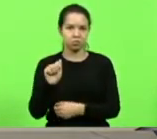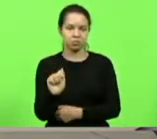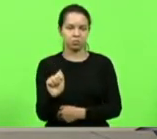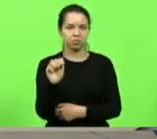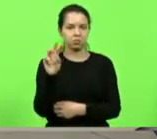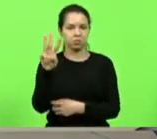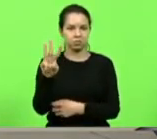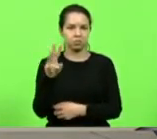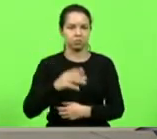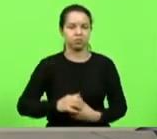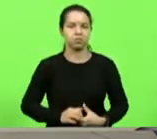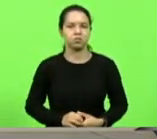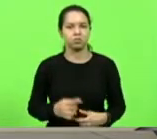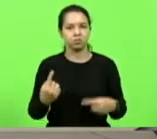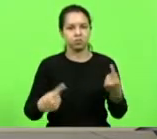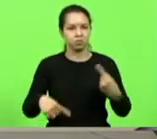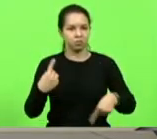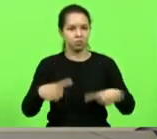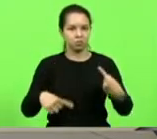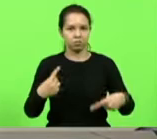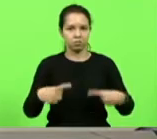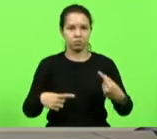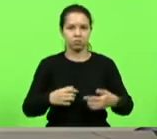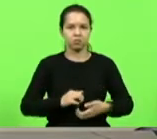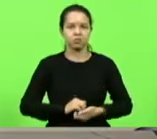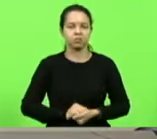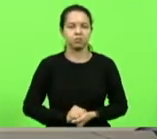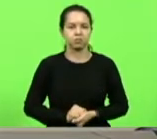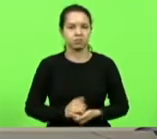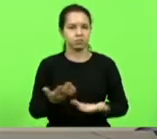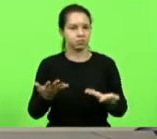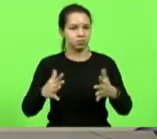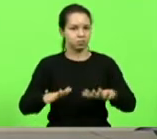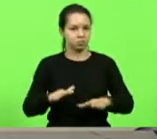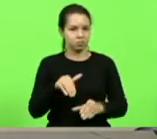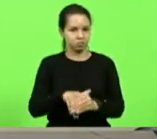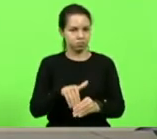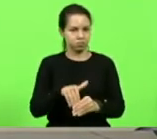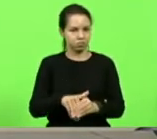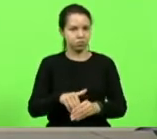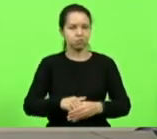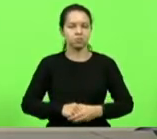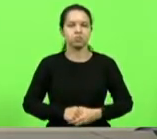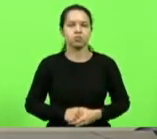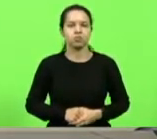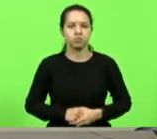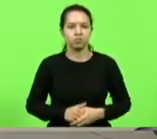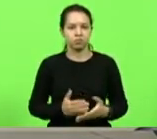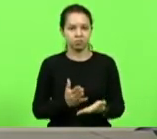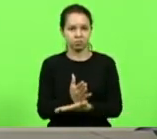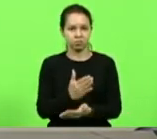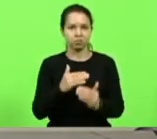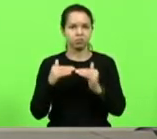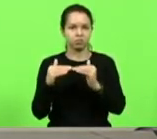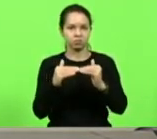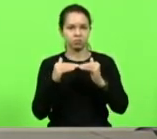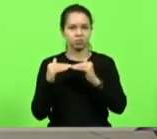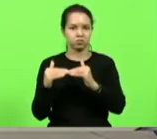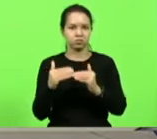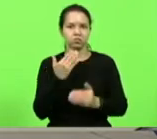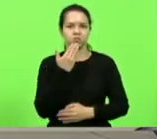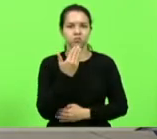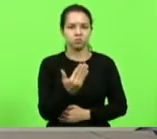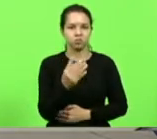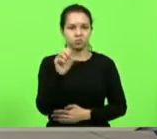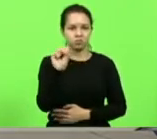discussão. Não havendo quem queira discutir, em votação. Deputados que aprovam, permaneçam como se encontram. Aprovado por unanimidade.